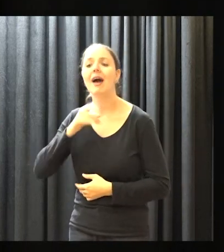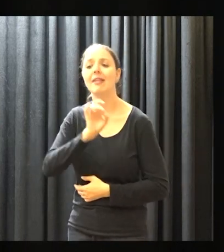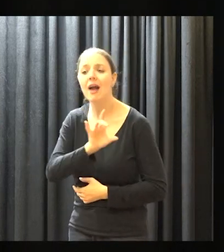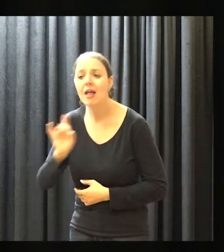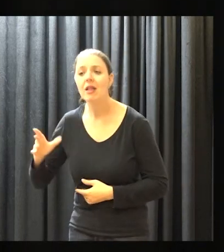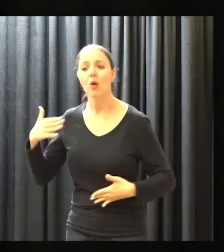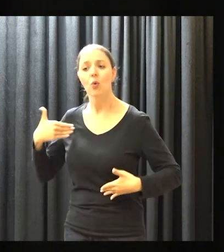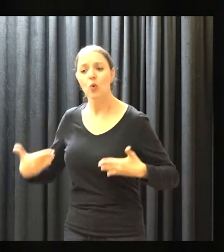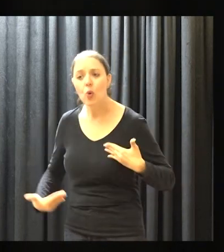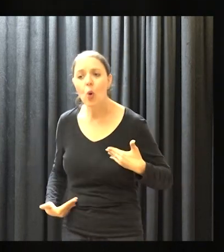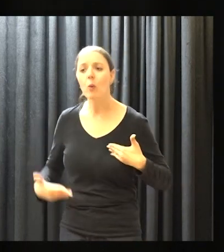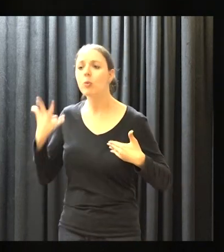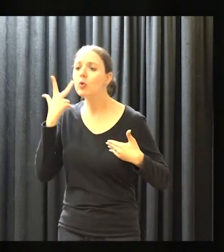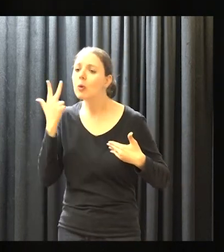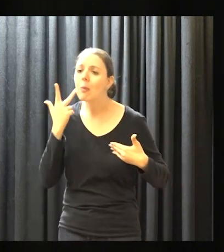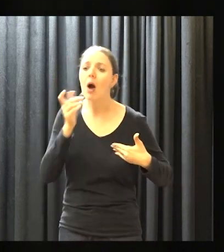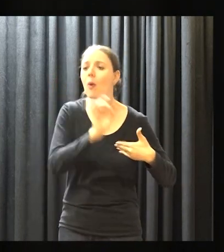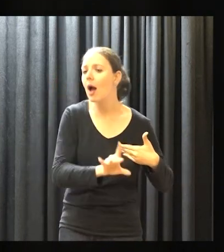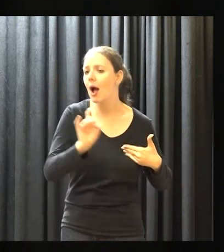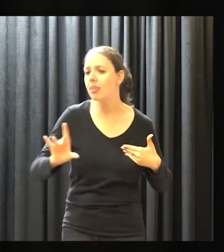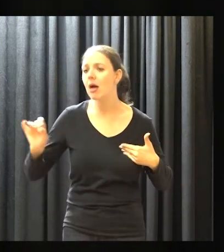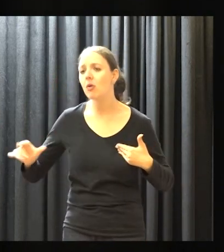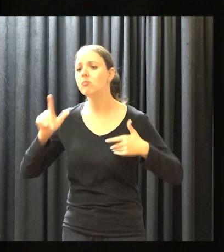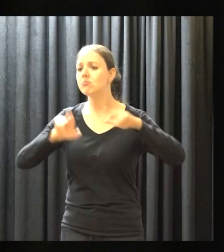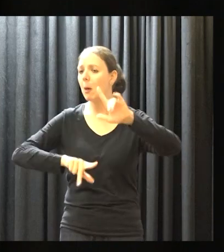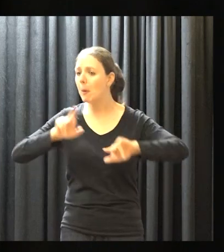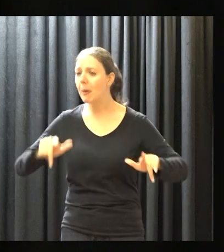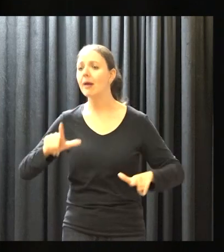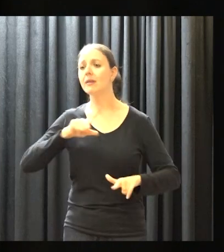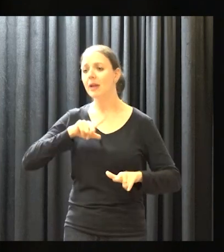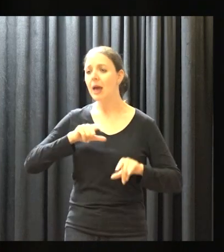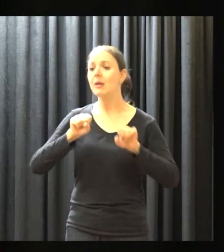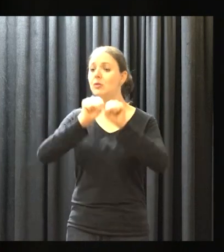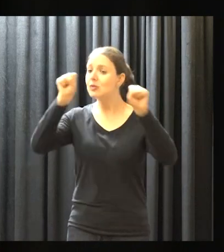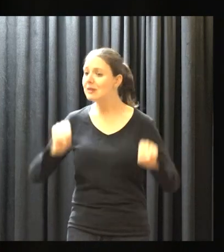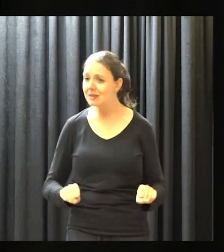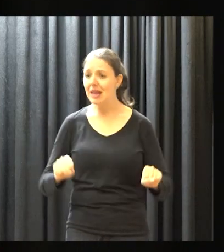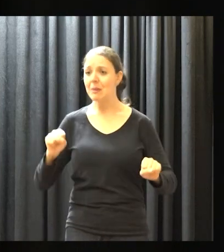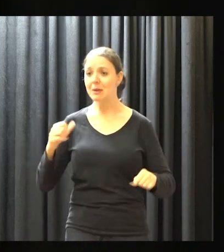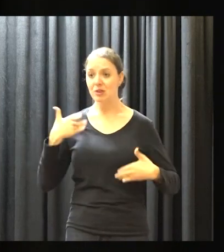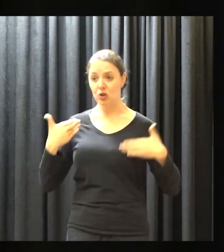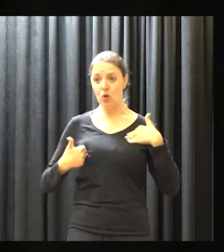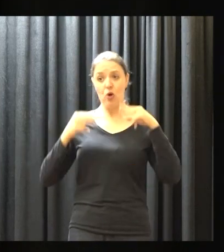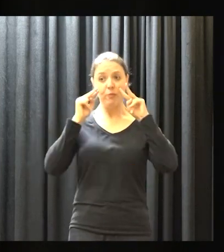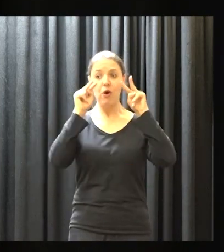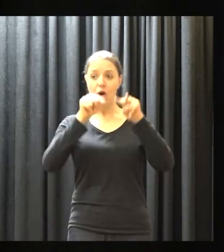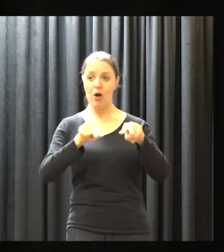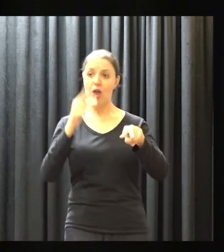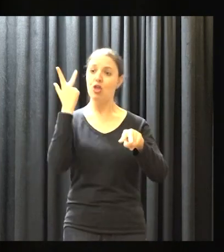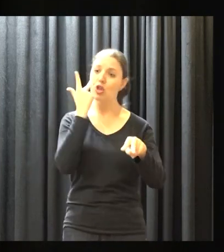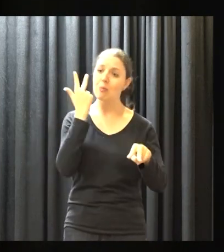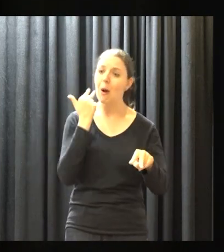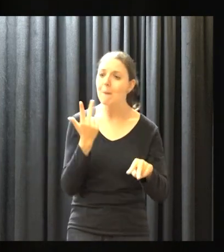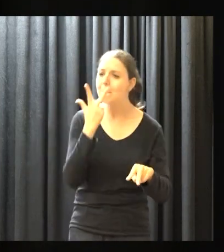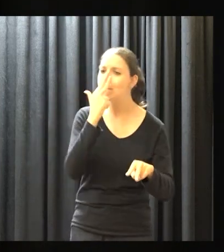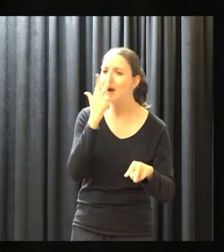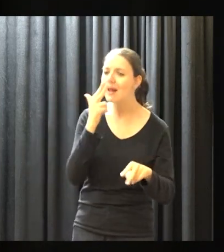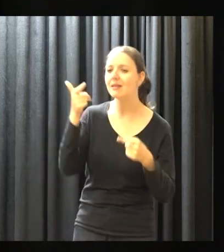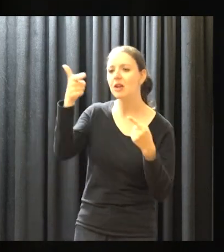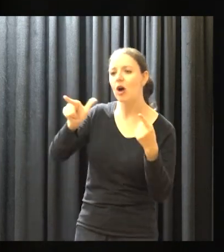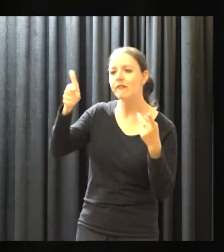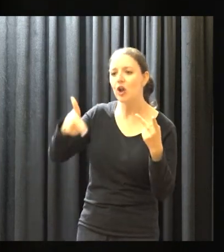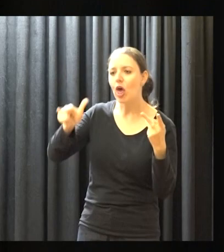para a pergunta não tida, se, mas no final das contas, você não prefere ser mais como eu. E